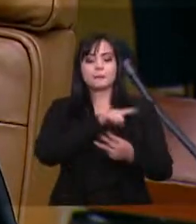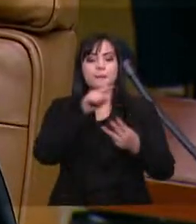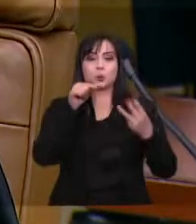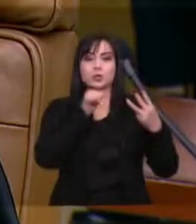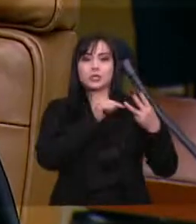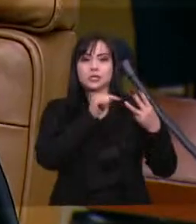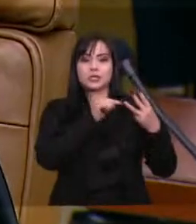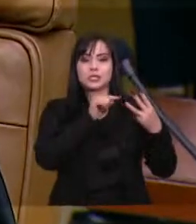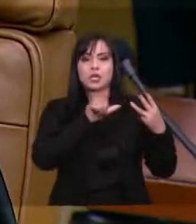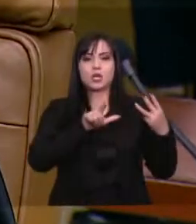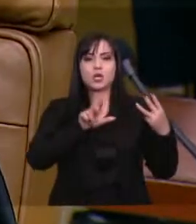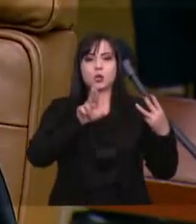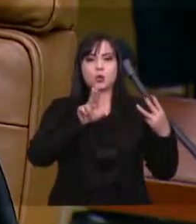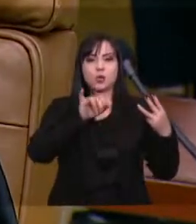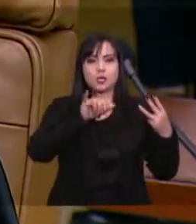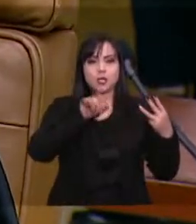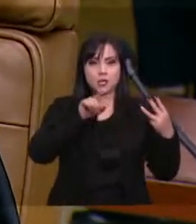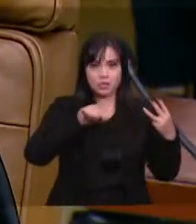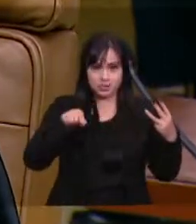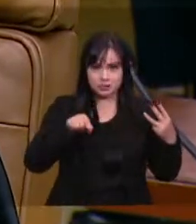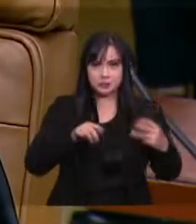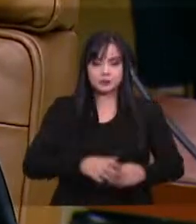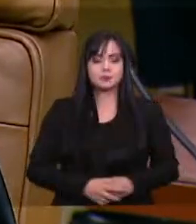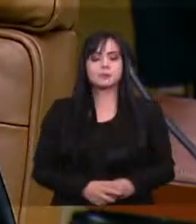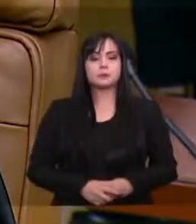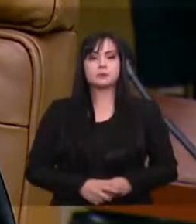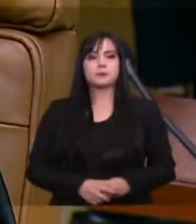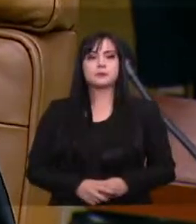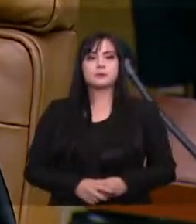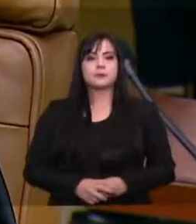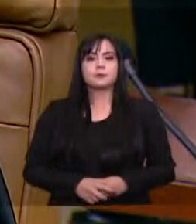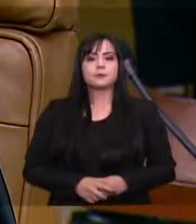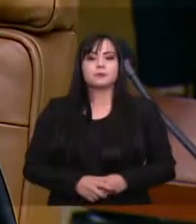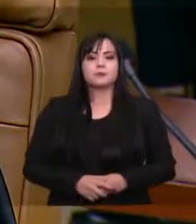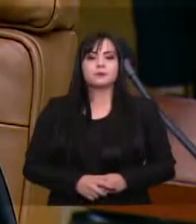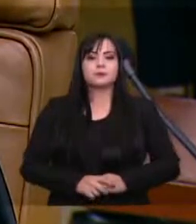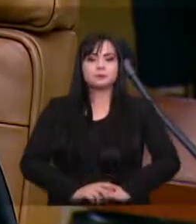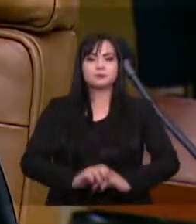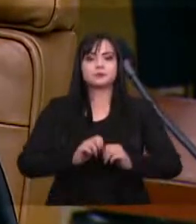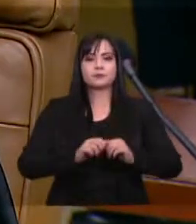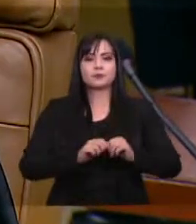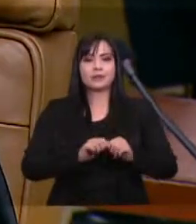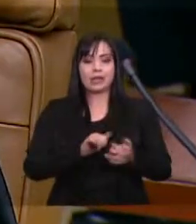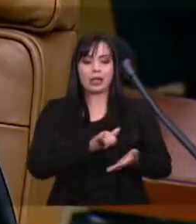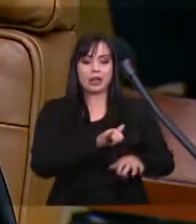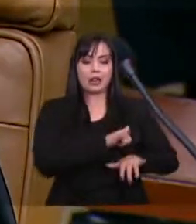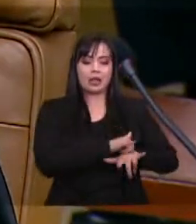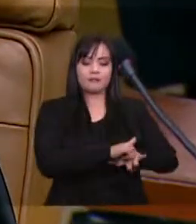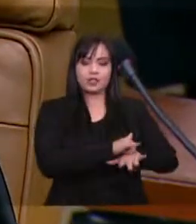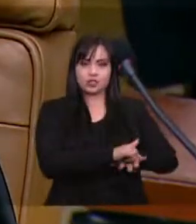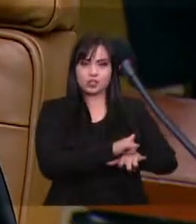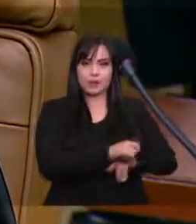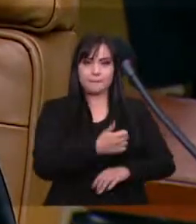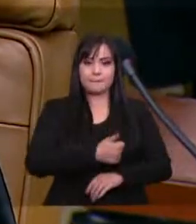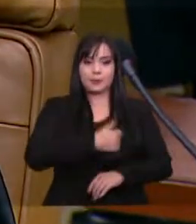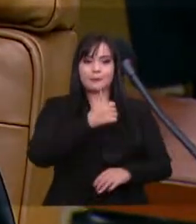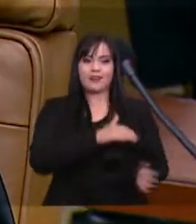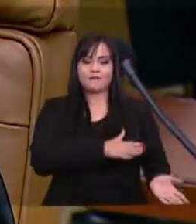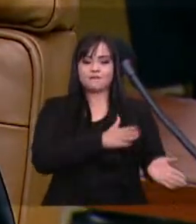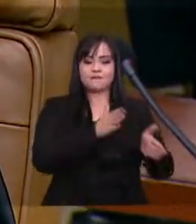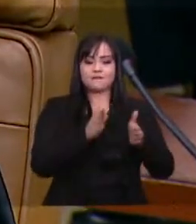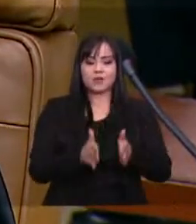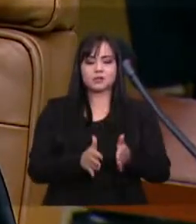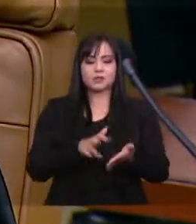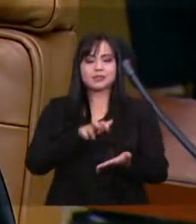luz Pereira Duarte de Amorim no tocante a lavagem de dinheiro na primeira fase